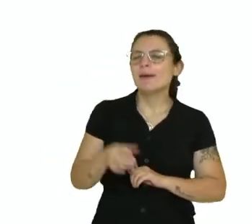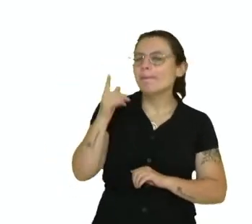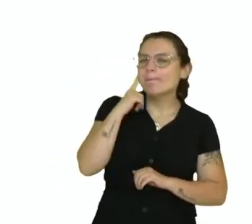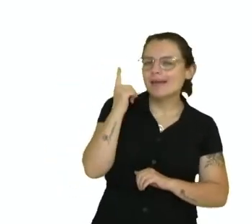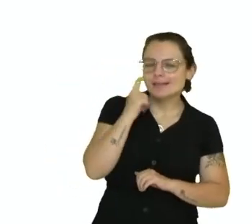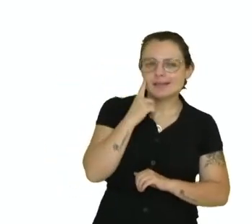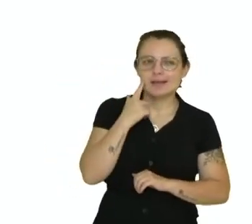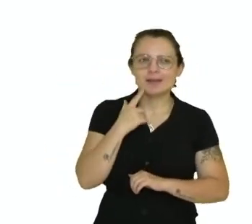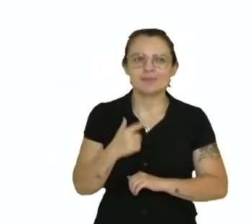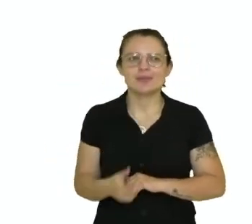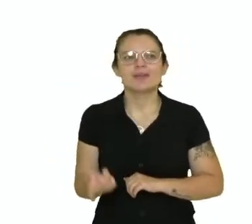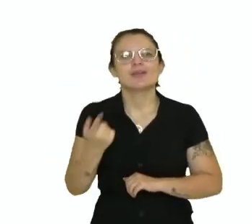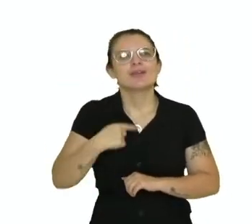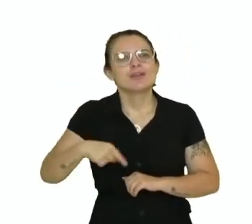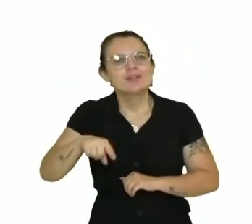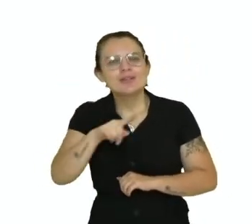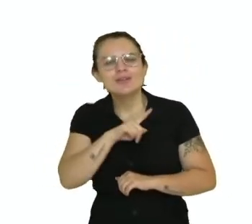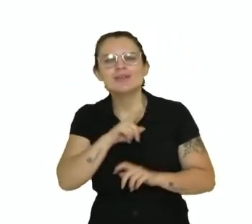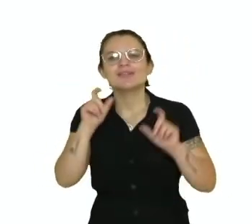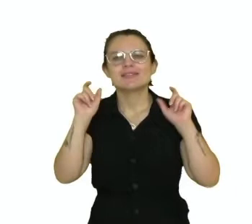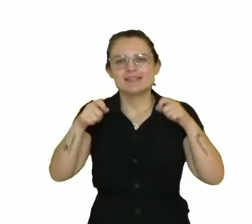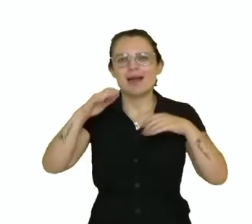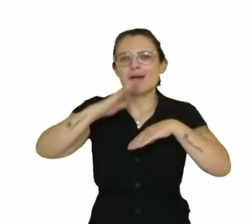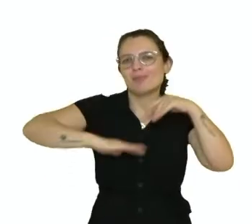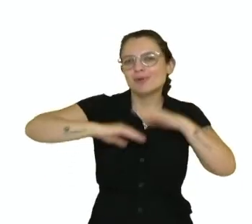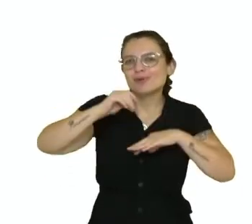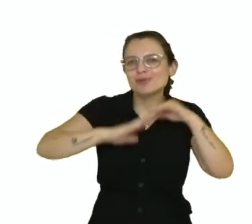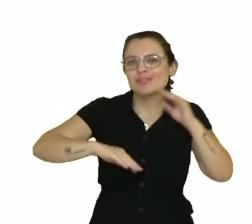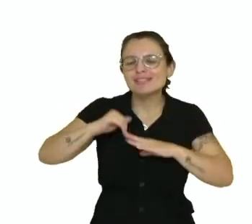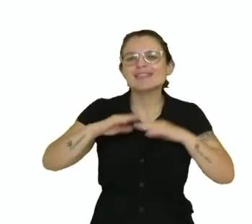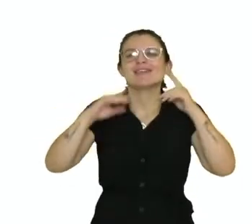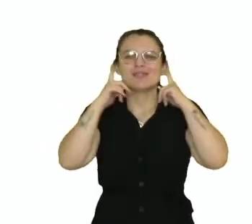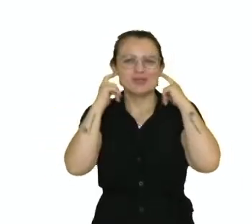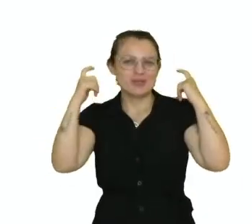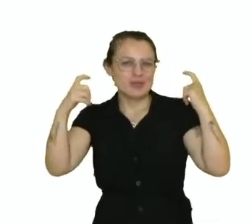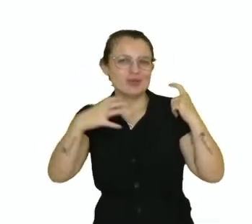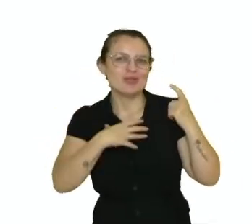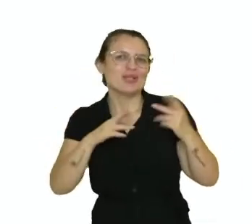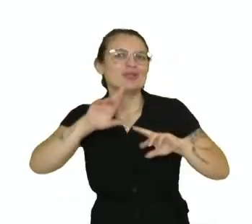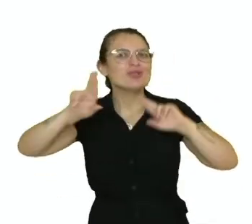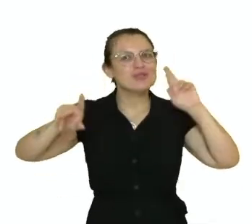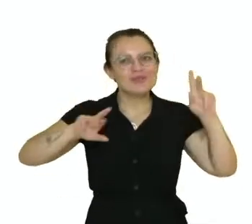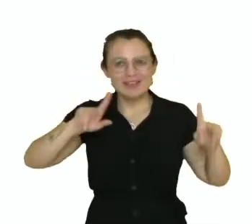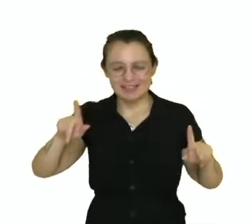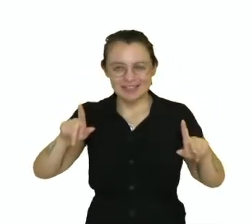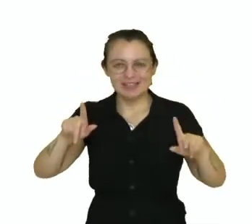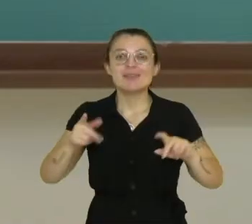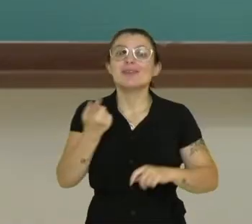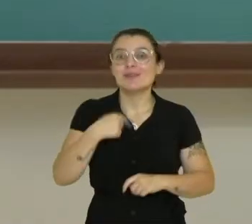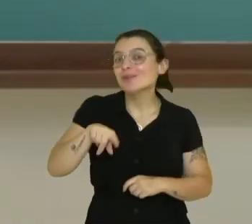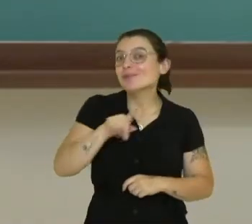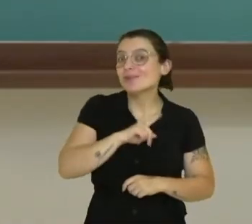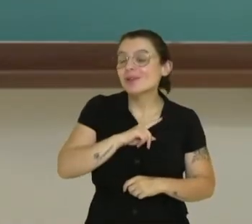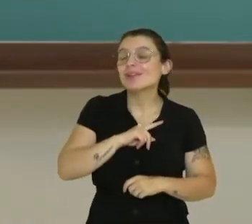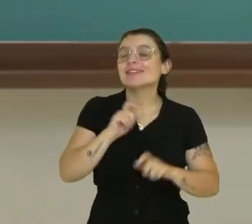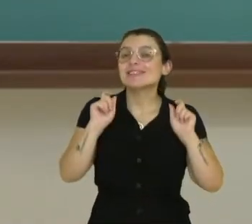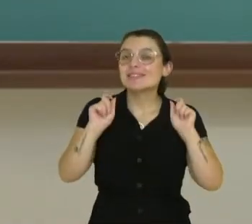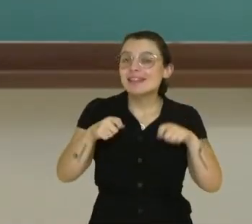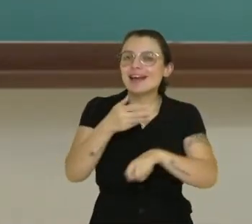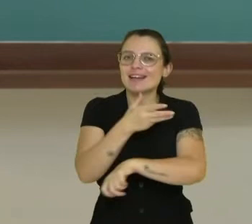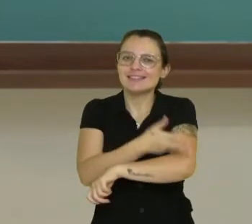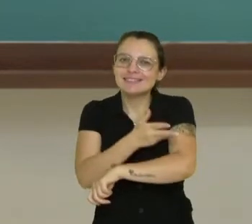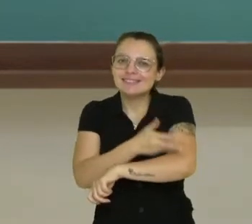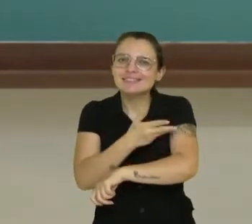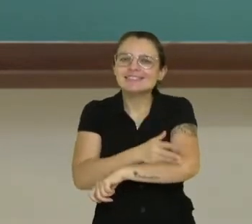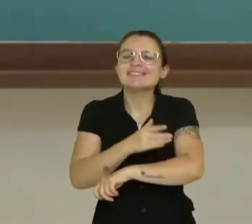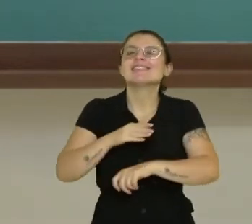ser produzidos de maneiras diferentes. Temos sons produzidos pela natureza e sons produzidos pela atividade humana. Existem artistas